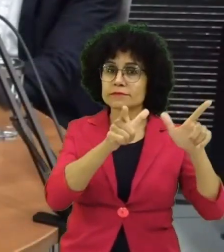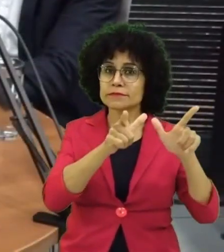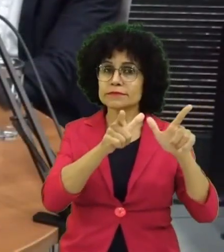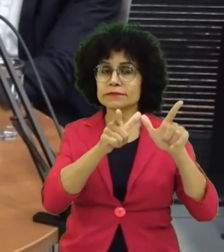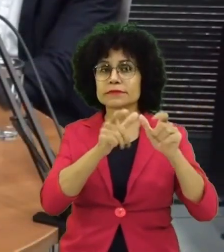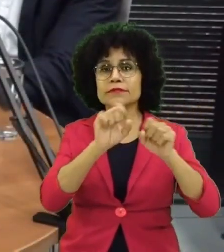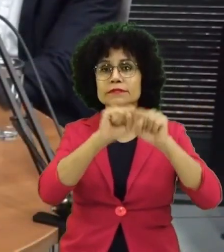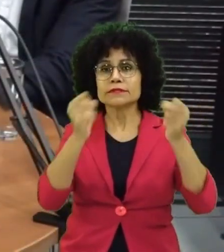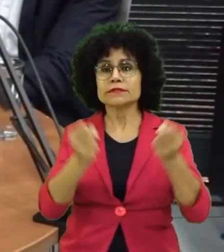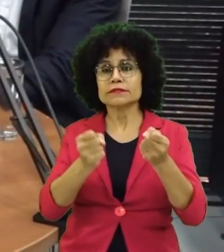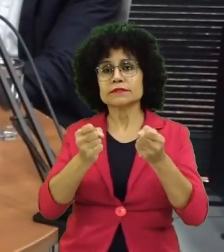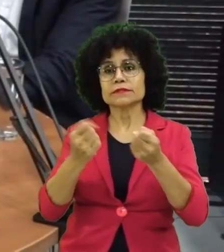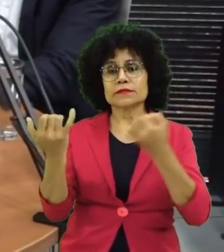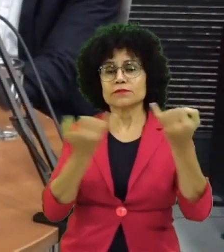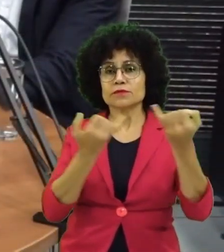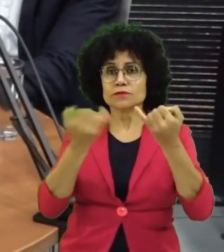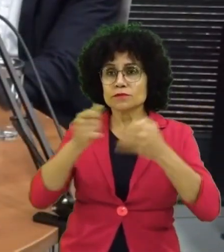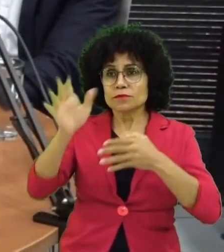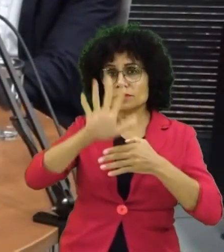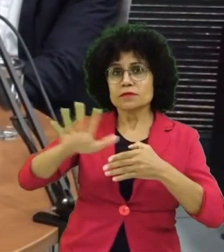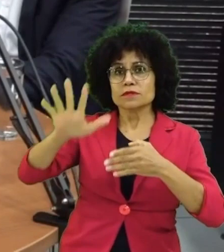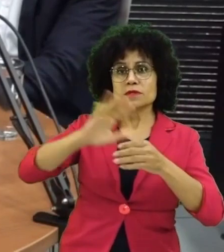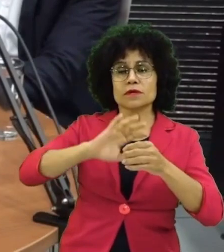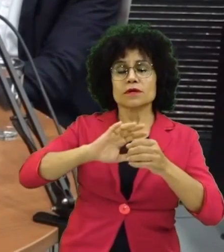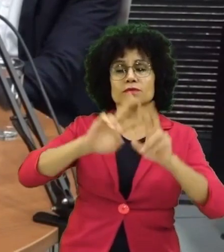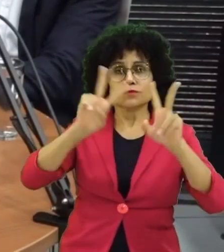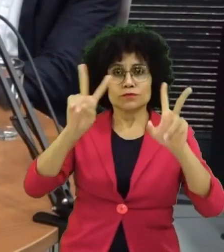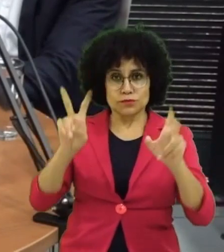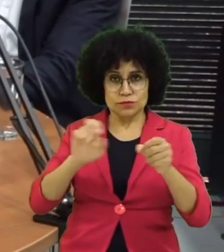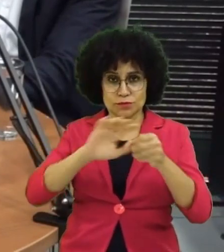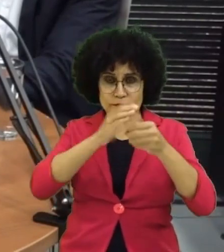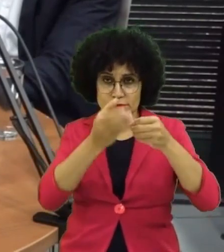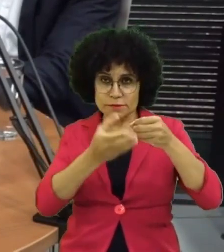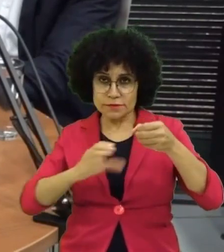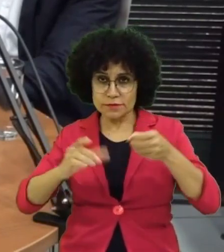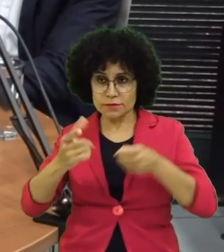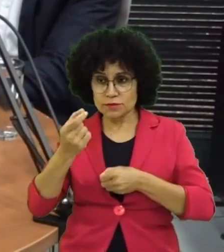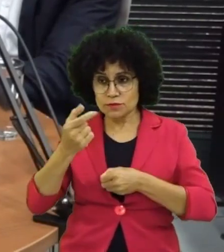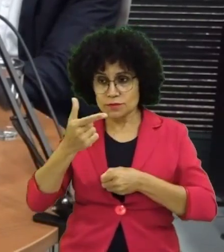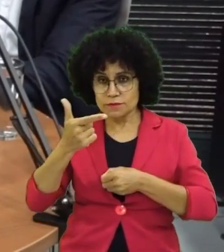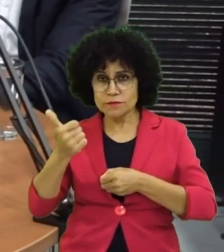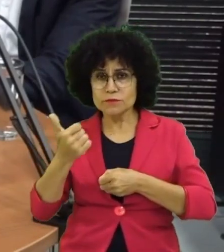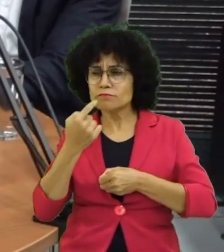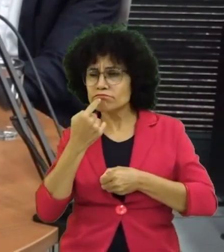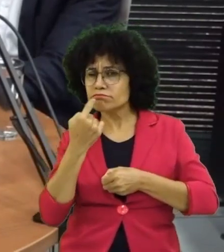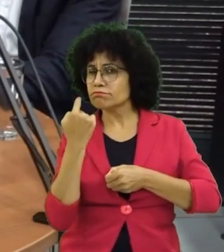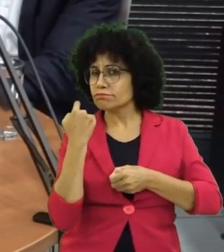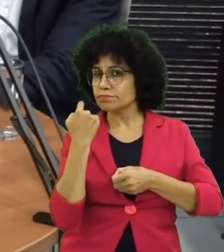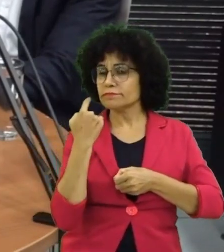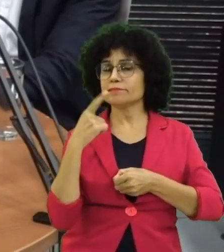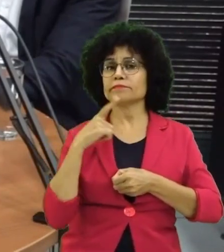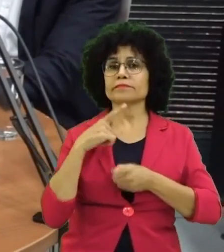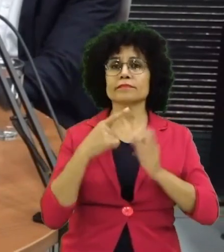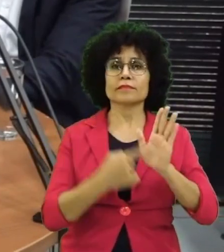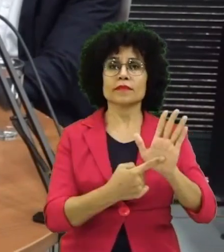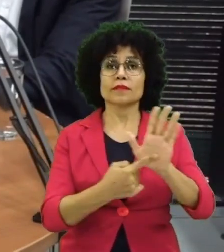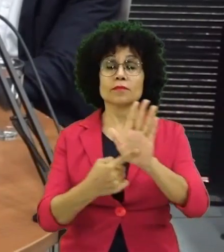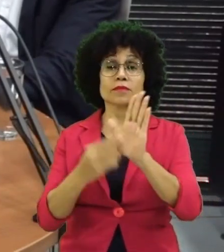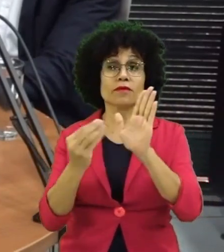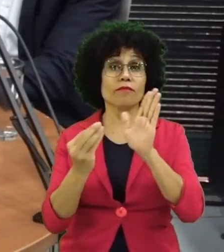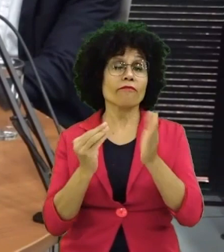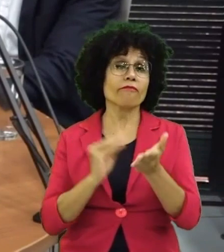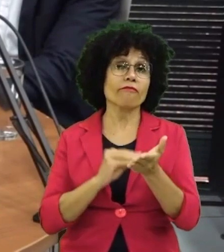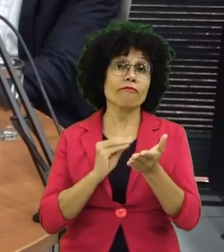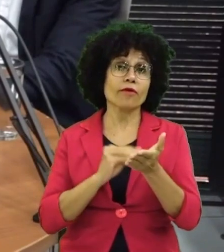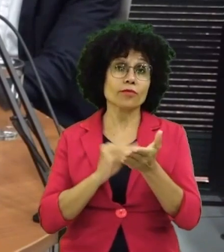de Informações sobre o Saneamento, que são de 2021, ou seja, bem recentes, e que mostram ainda a ausência de